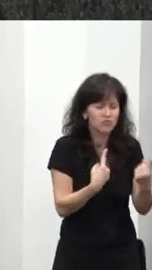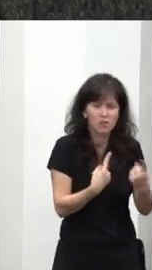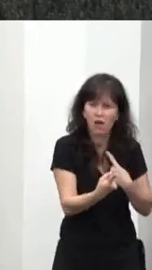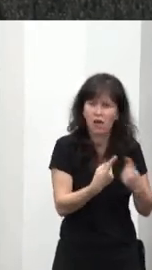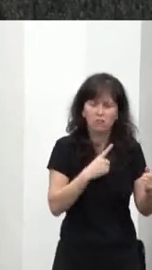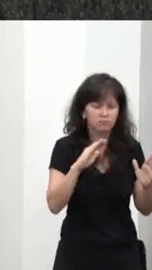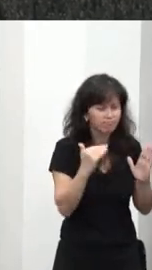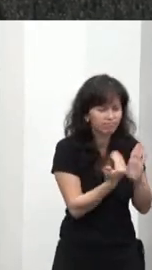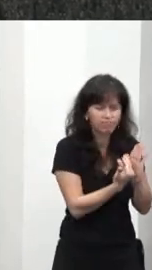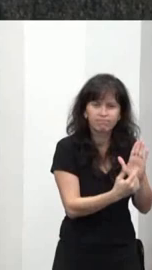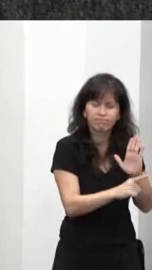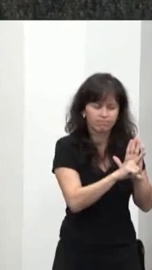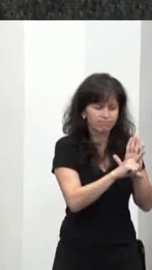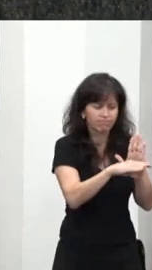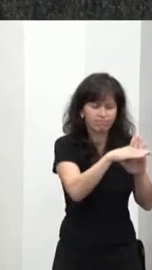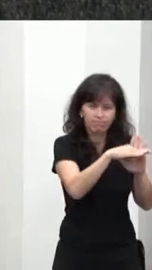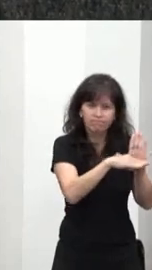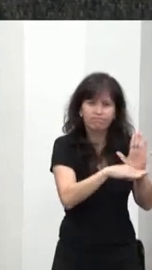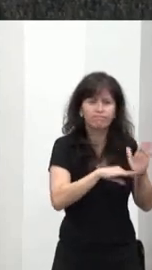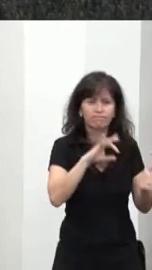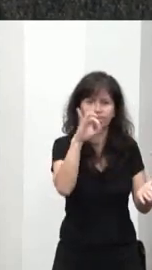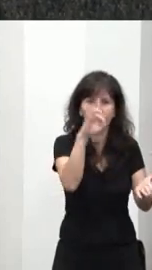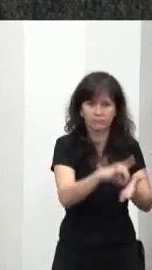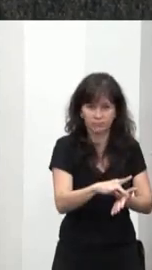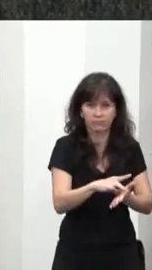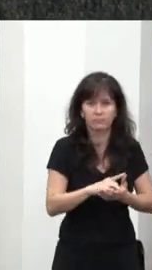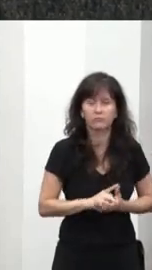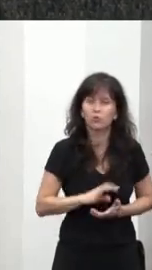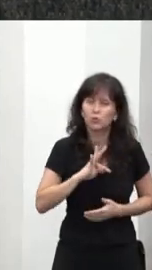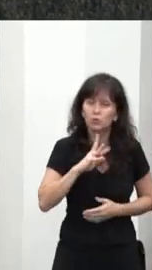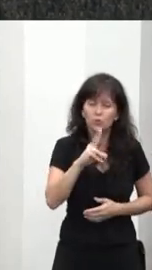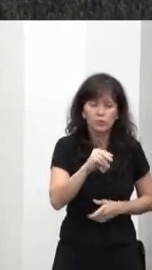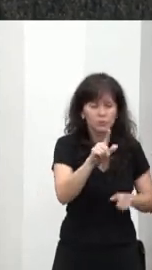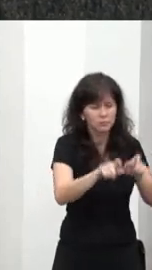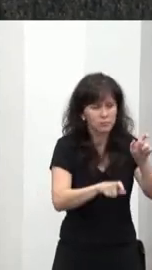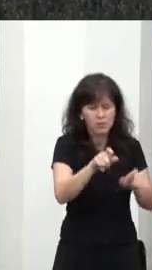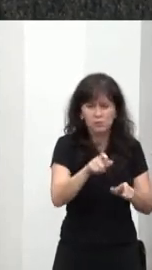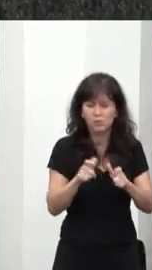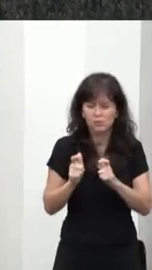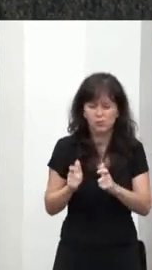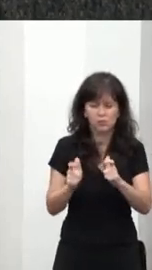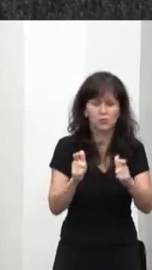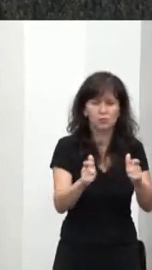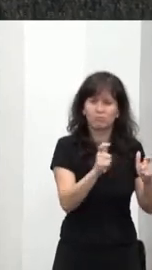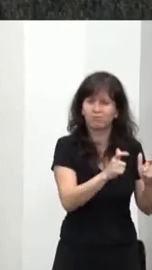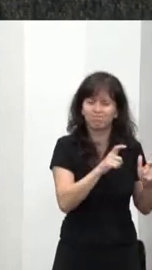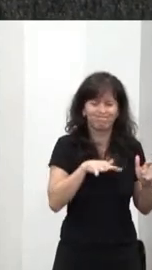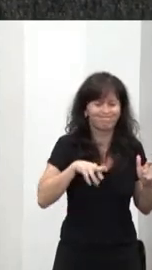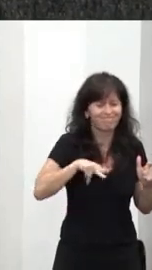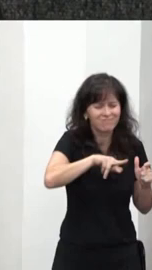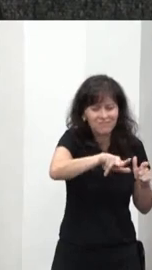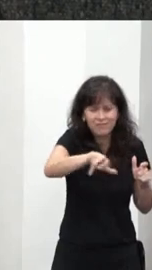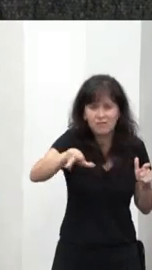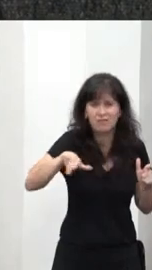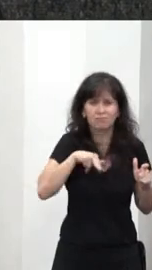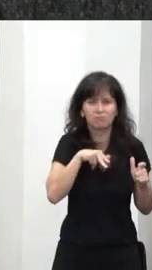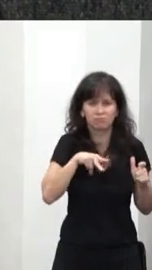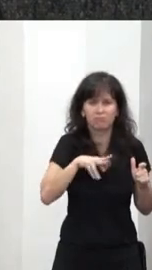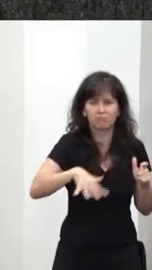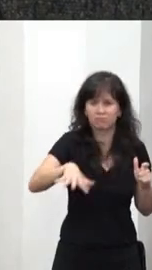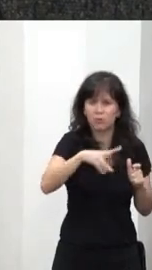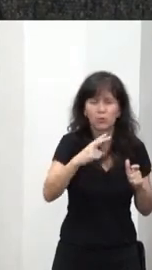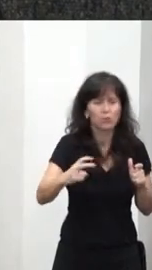e da execução da lei todas as pessoas de diferentes lugares do setor Cultural de Santa Catarina São